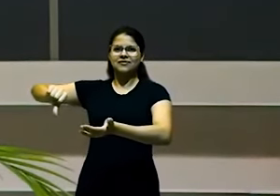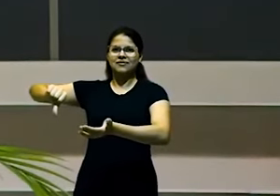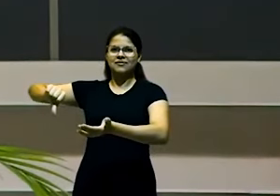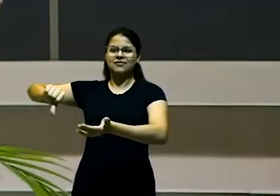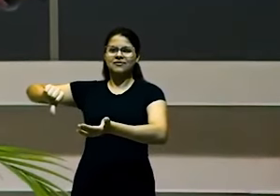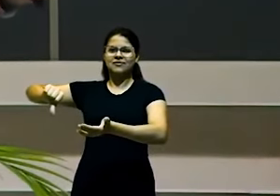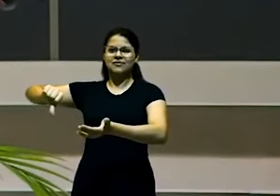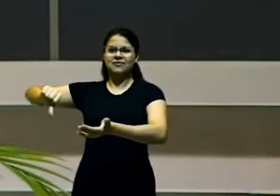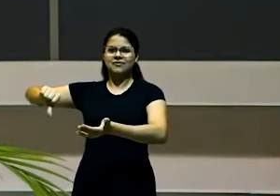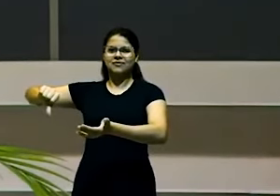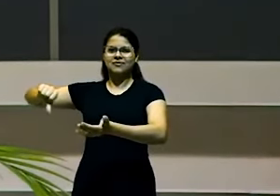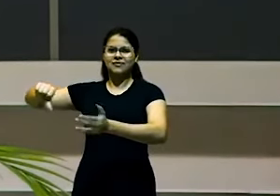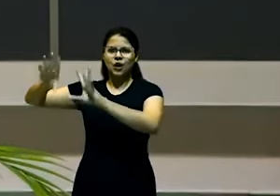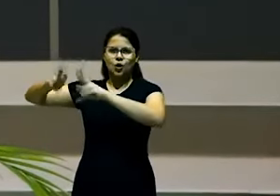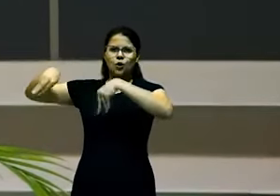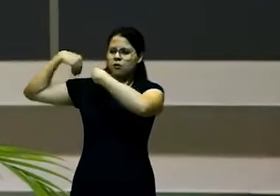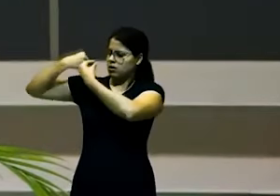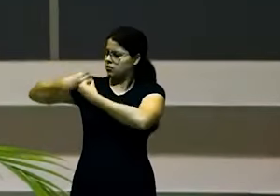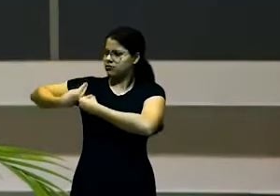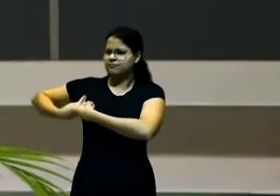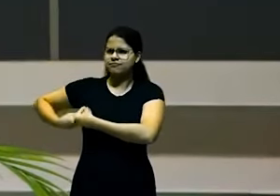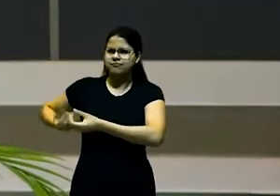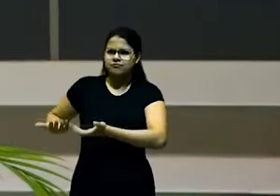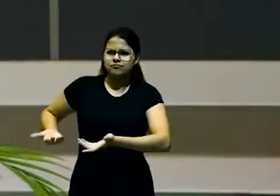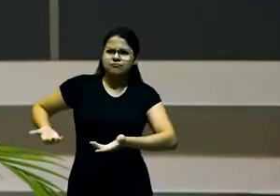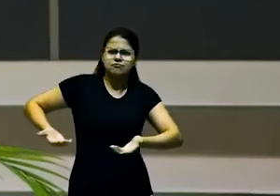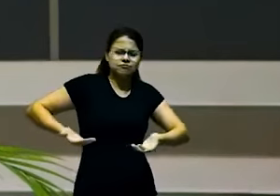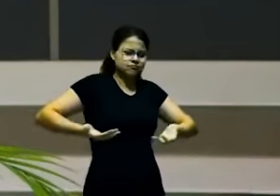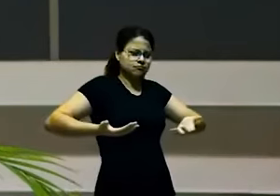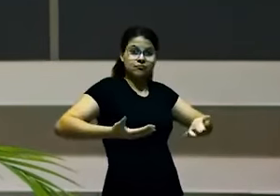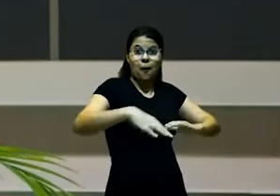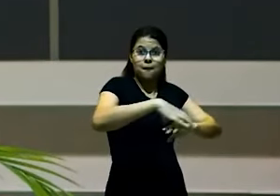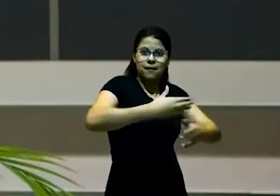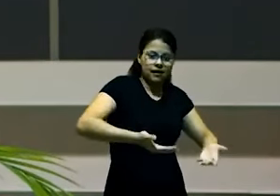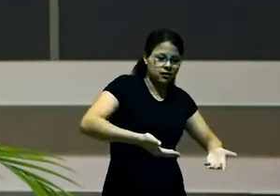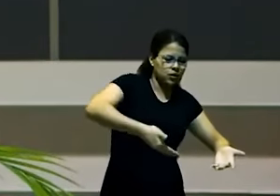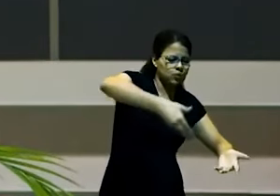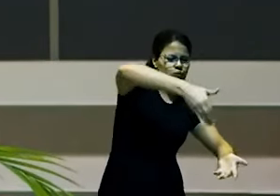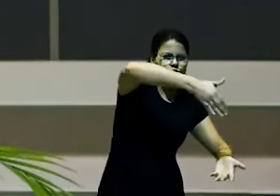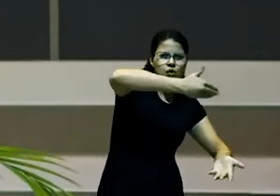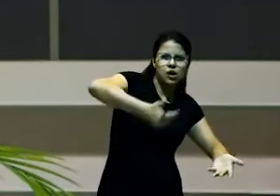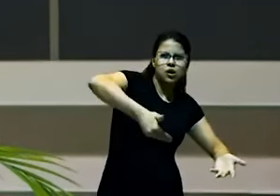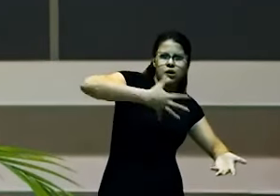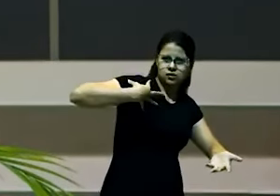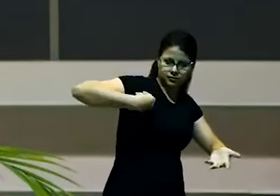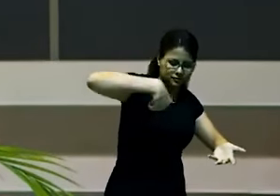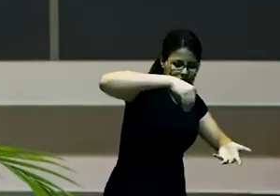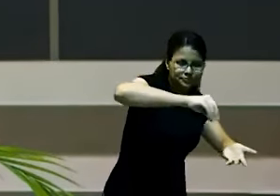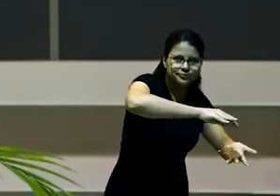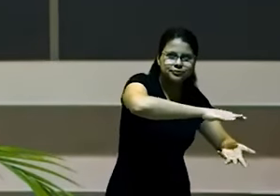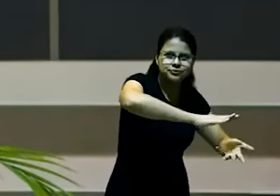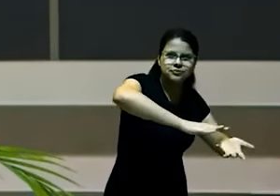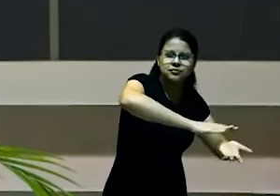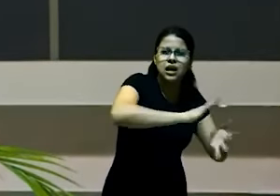pega uma bacia com água e ele começa a lavar o pé de todos os discípulos Ele se fez